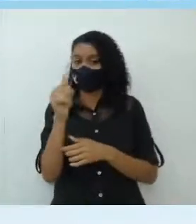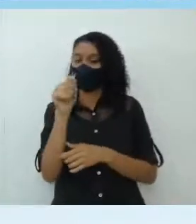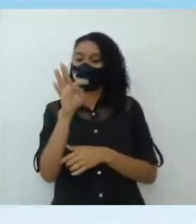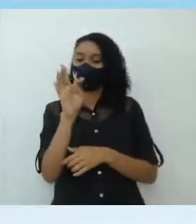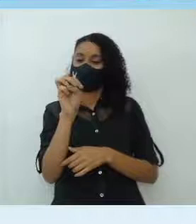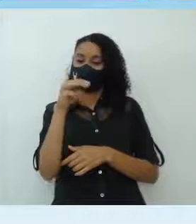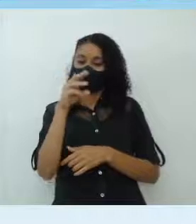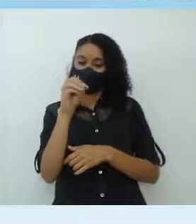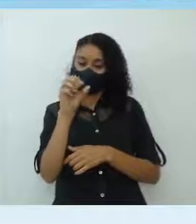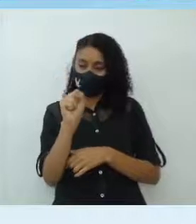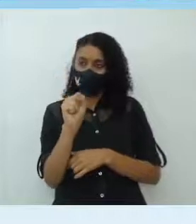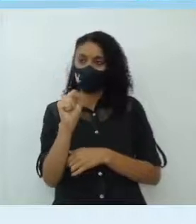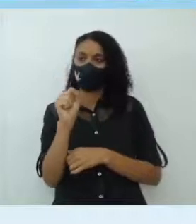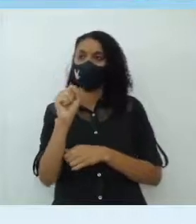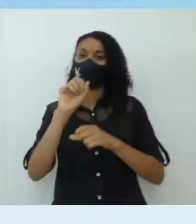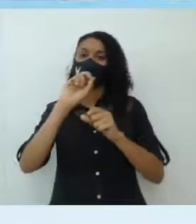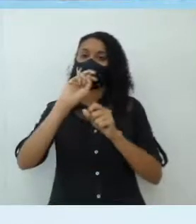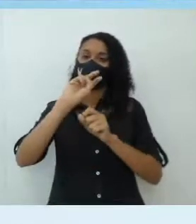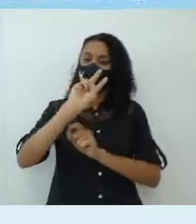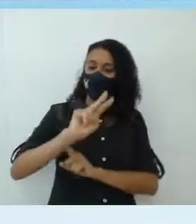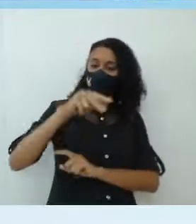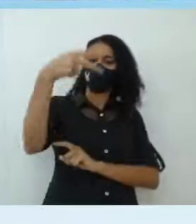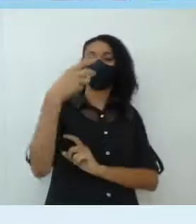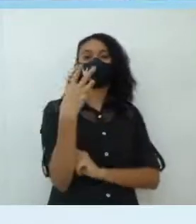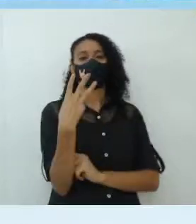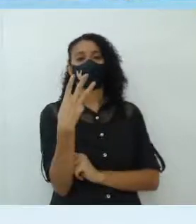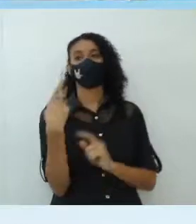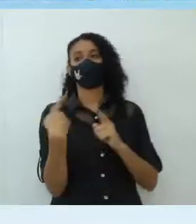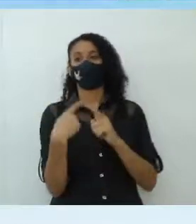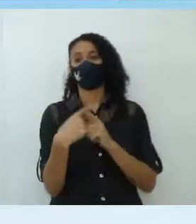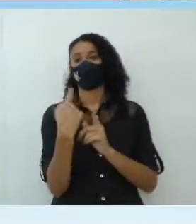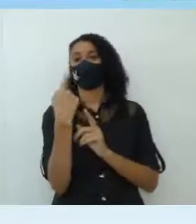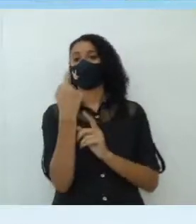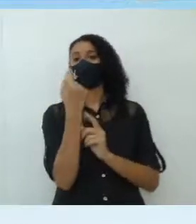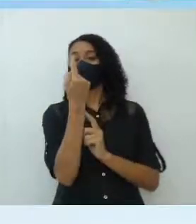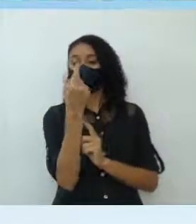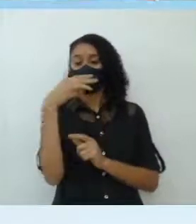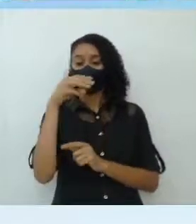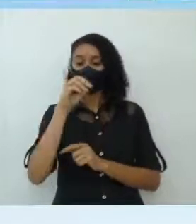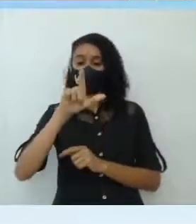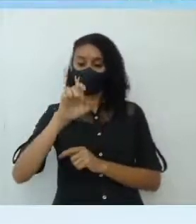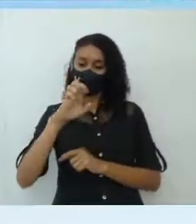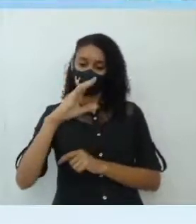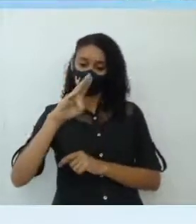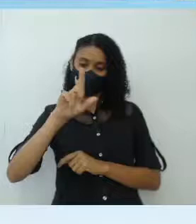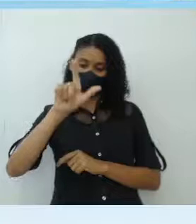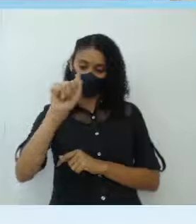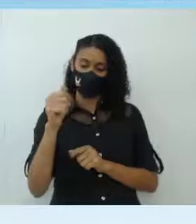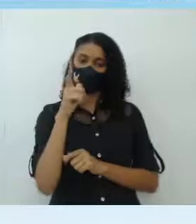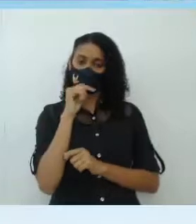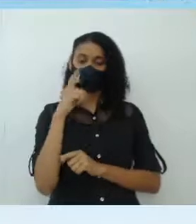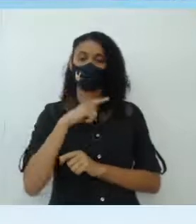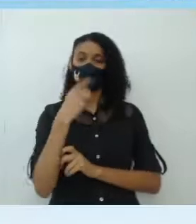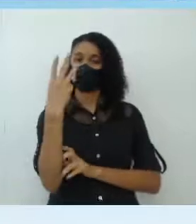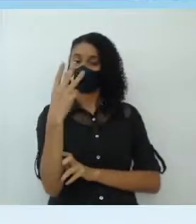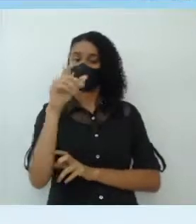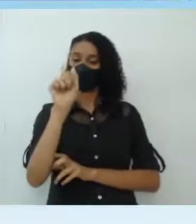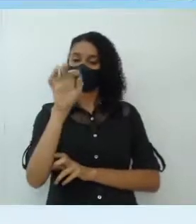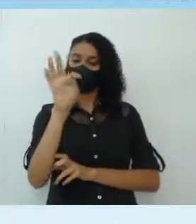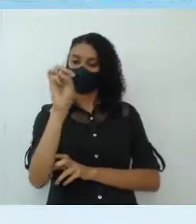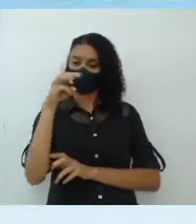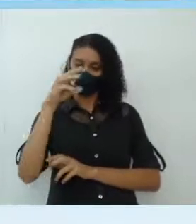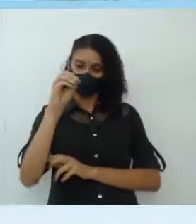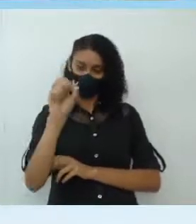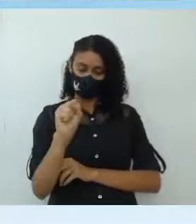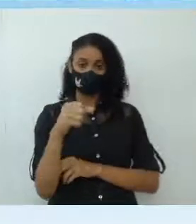Porque cada molécula de água tem 3 átomos. Então, estamos falando de uma quantidade gigantesca. Então, na prática,